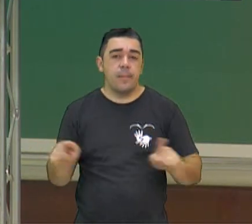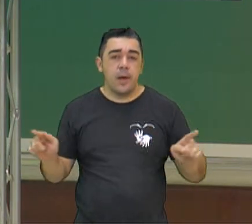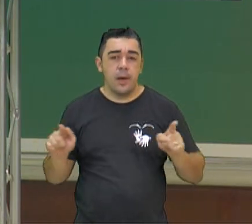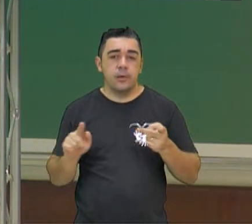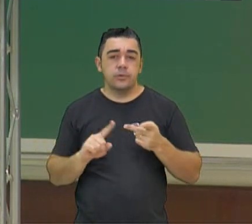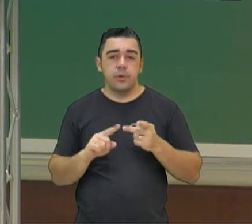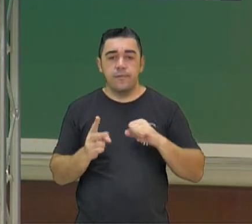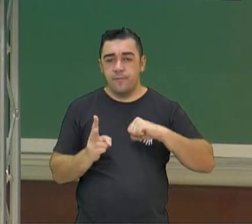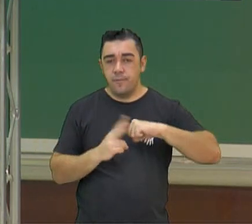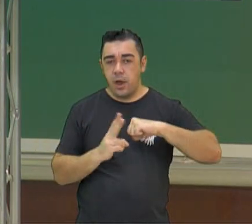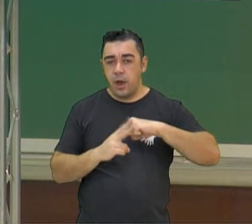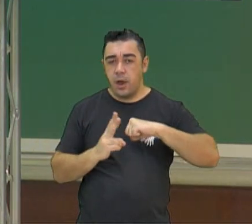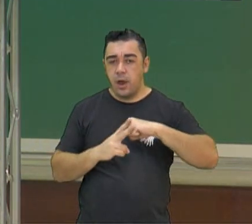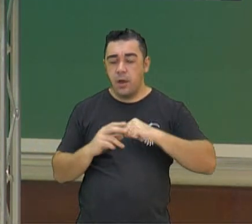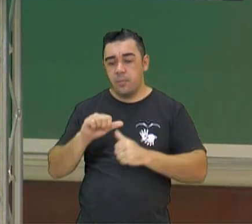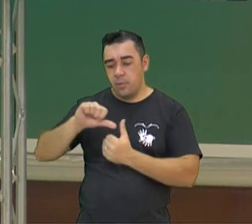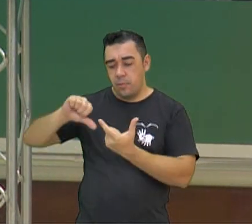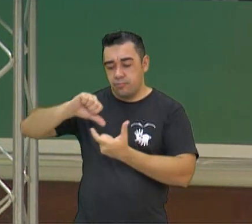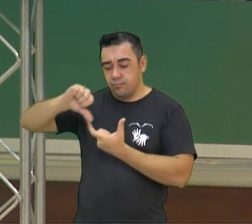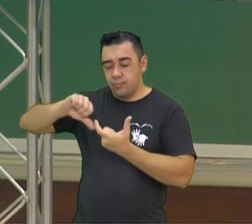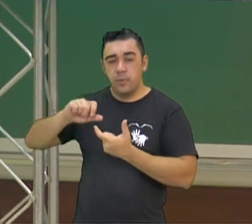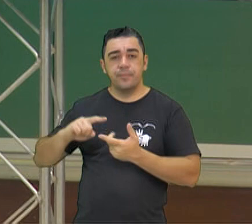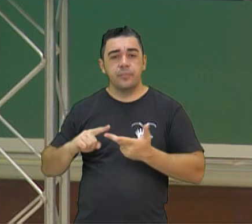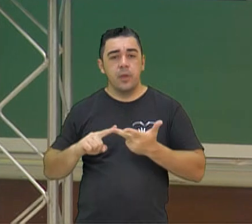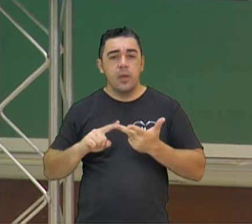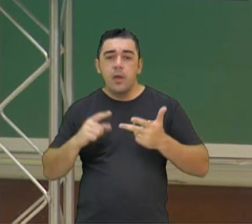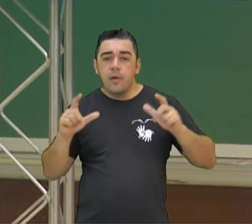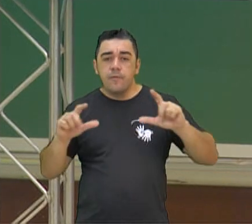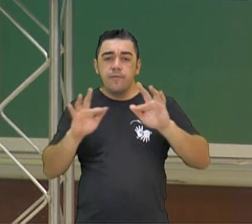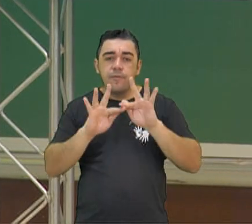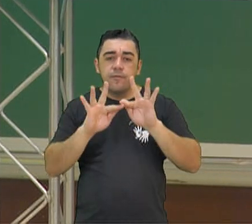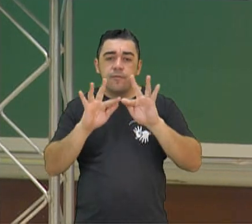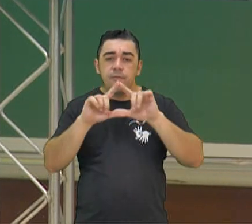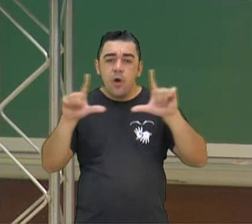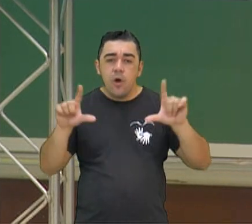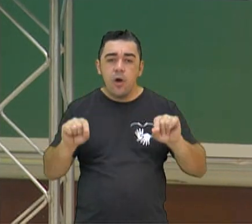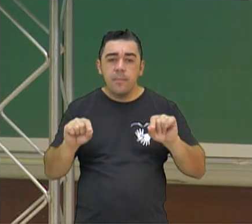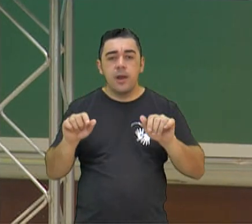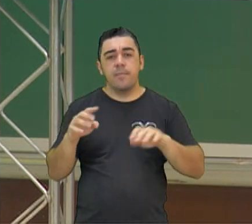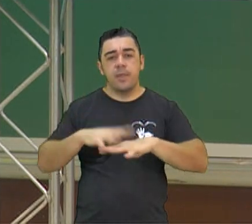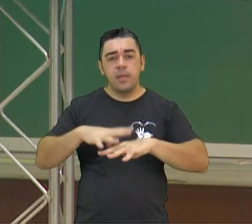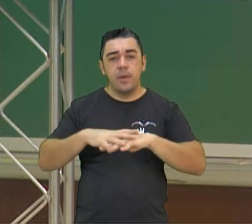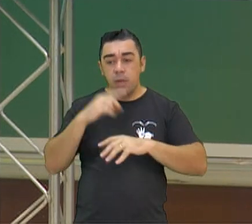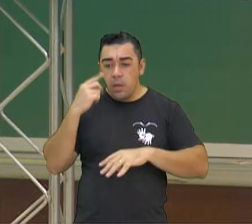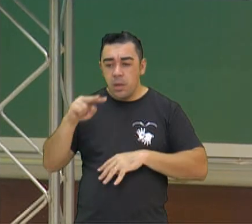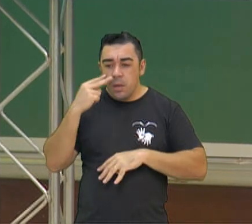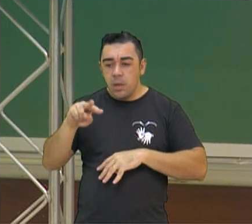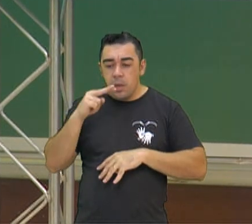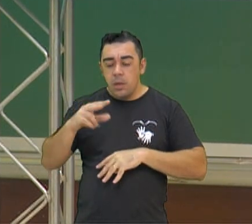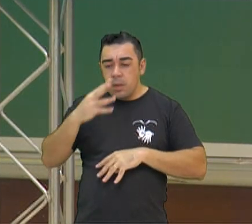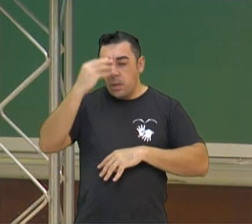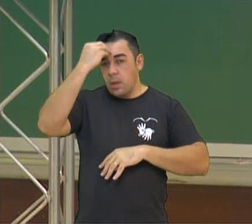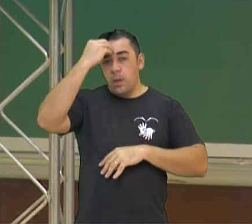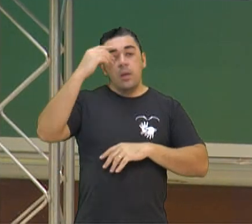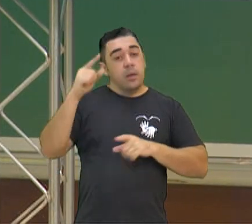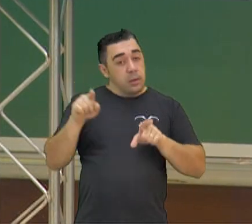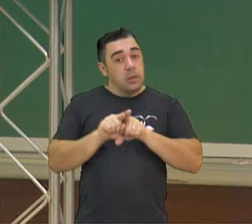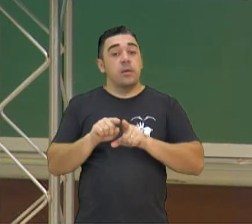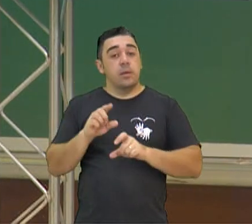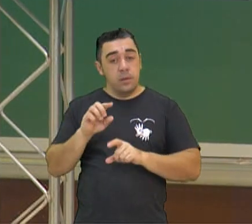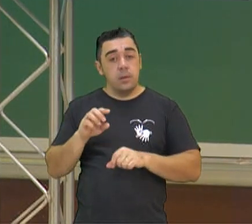como olhar uma fórmula matemática várias vezes. Você vai se familiarizar, o que vai